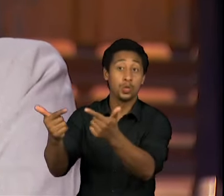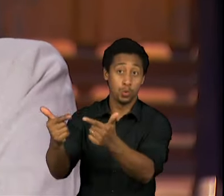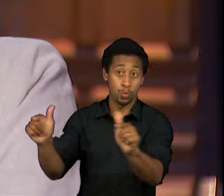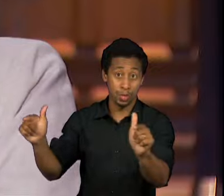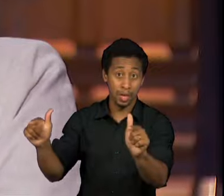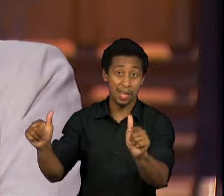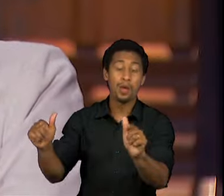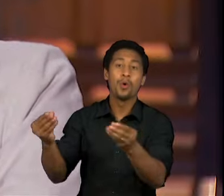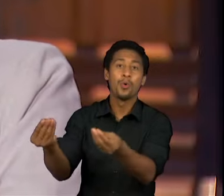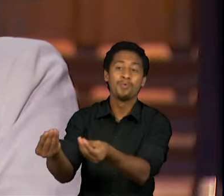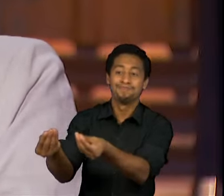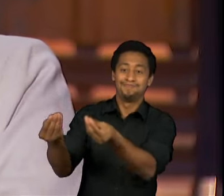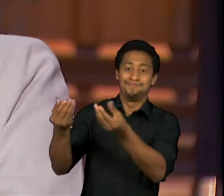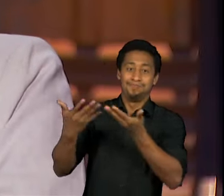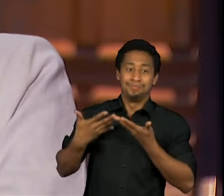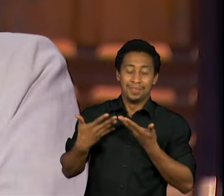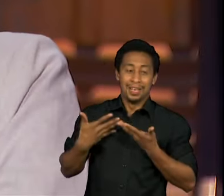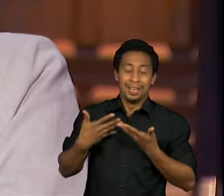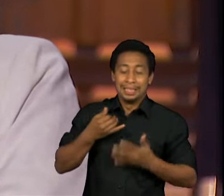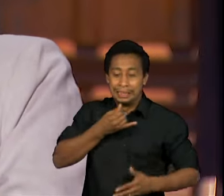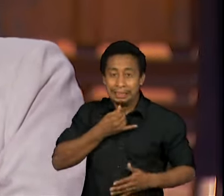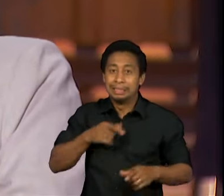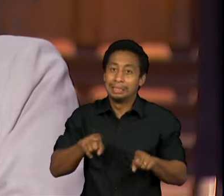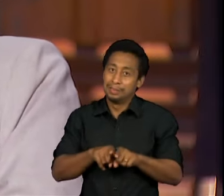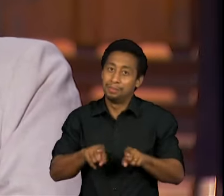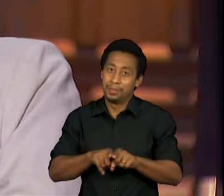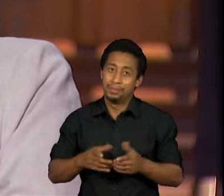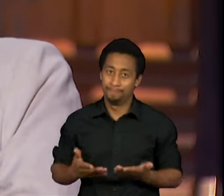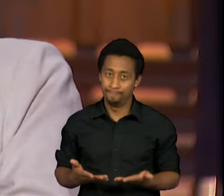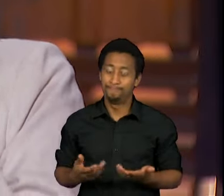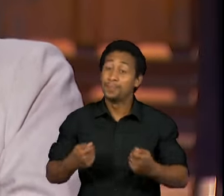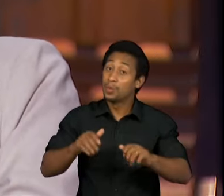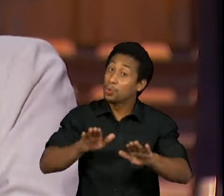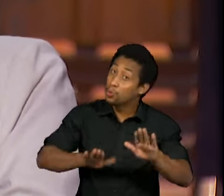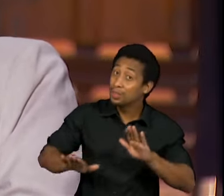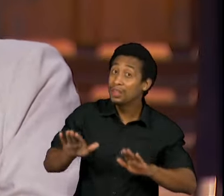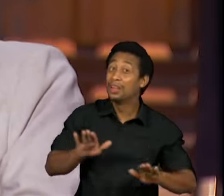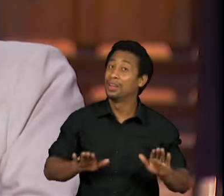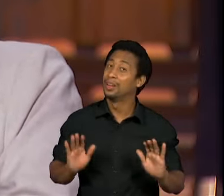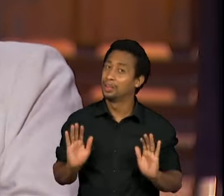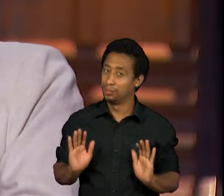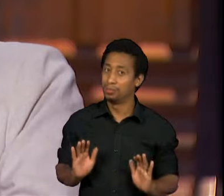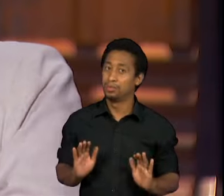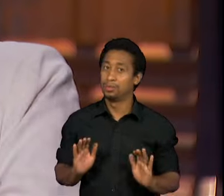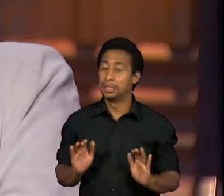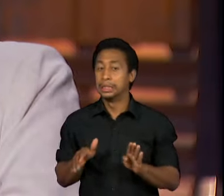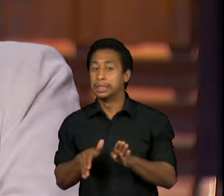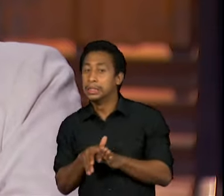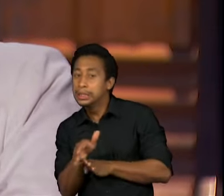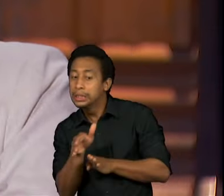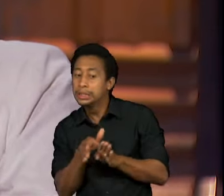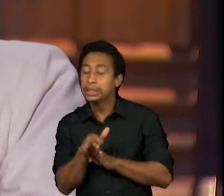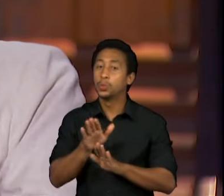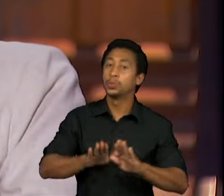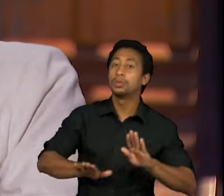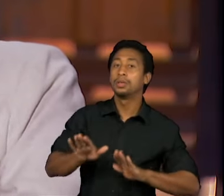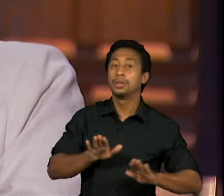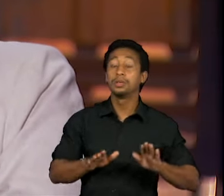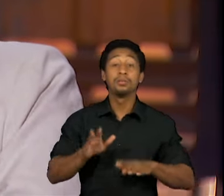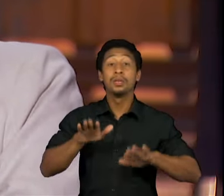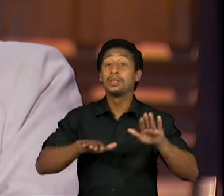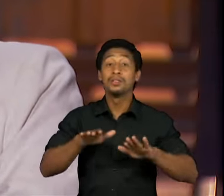que às vezes não deu certo para ela aí por isso ele tem toma muito cuidado com os recados que a gente escuta os conselhos que a gente escuta essa